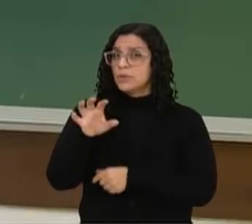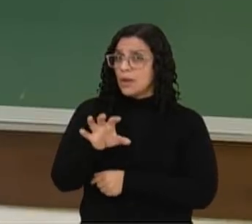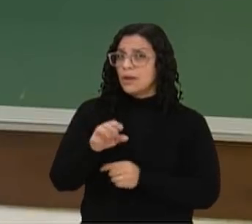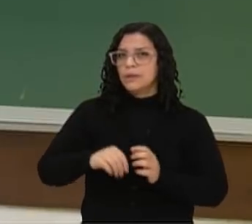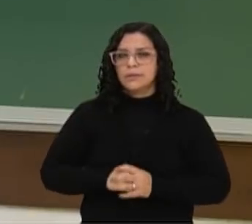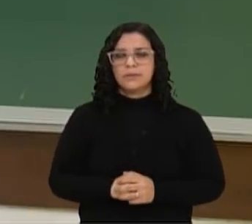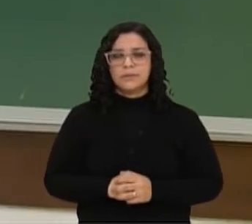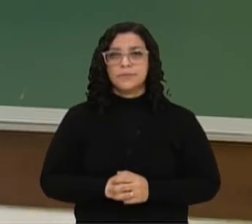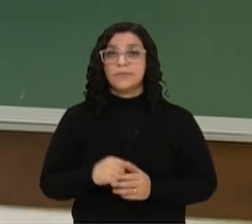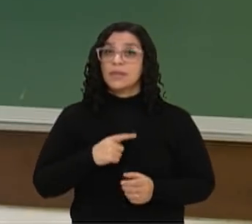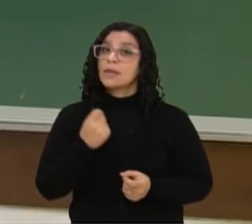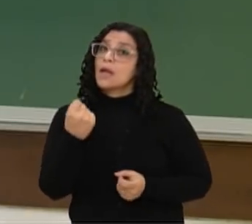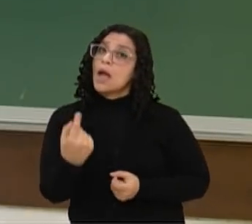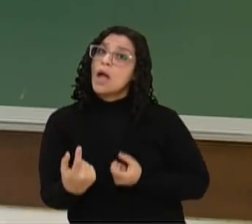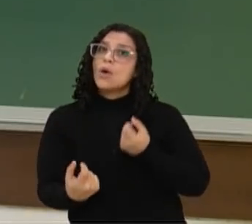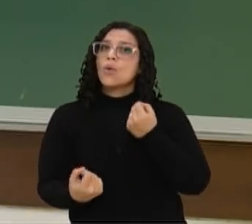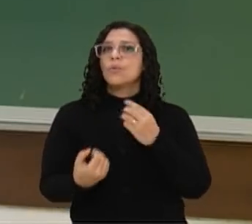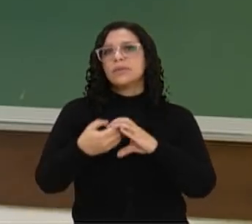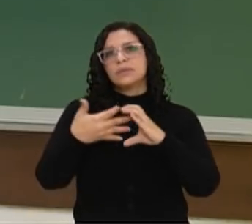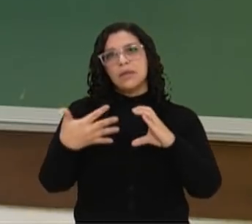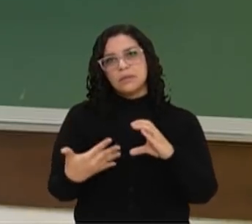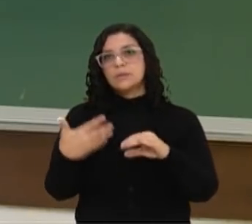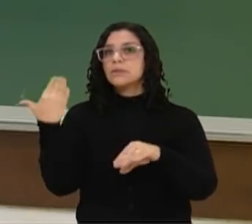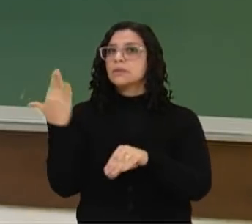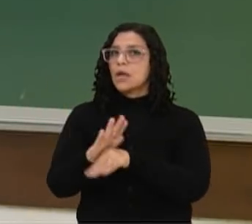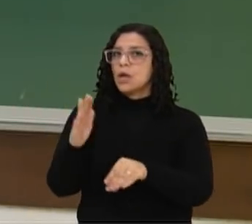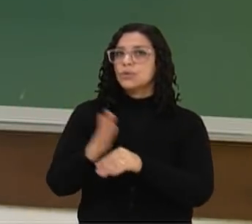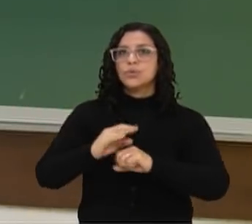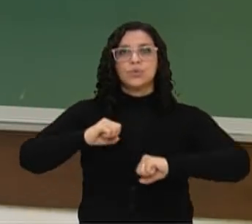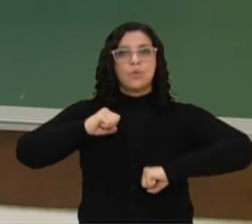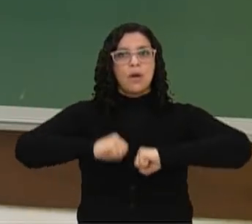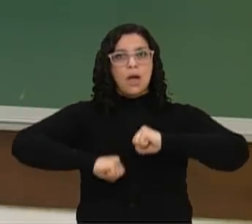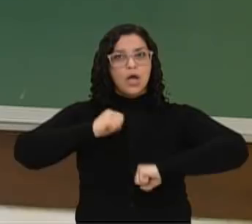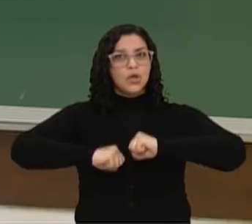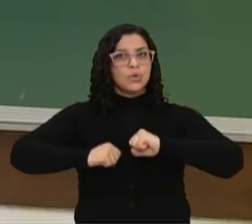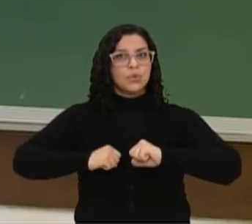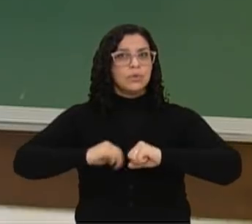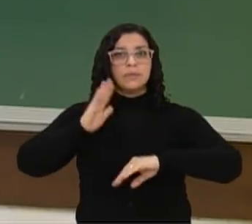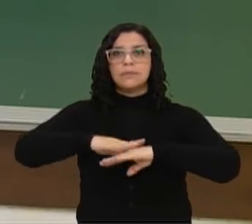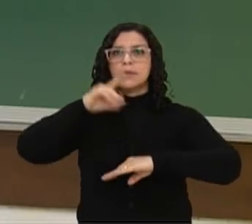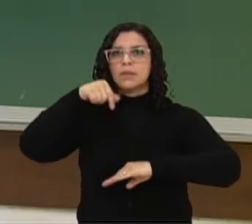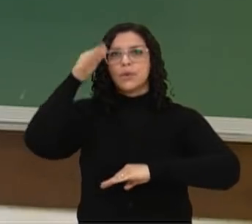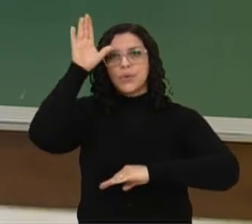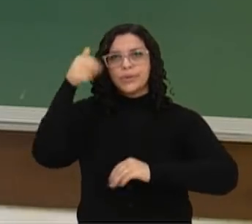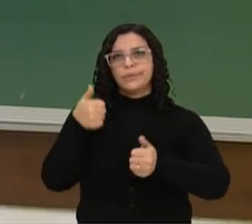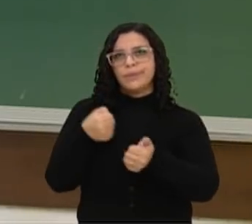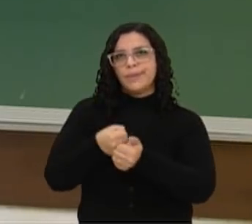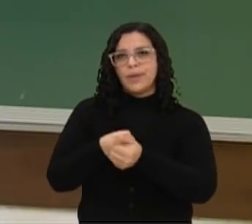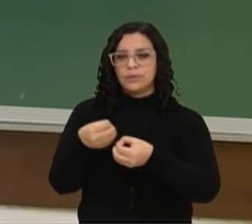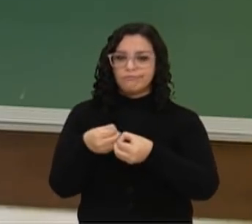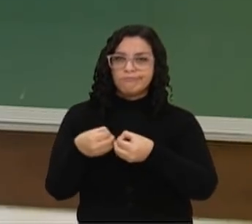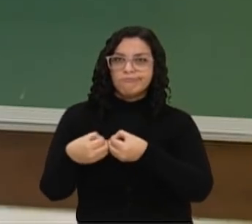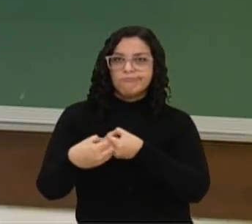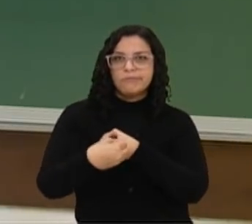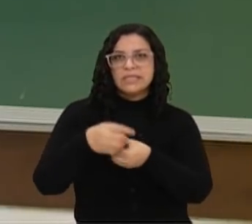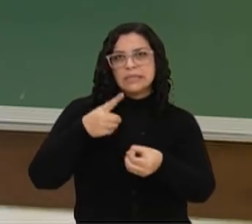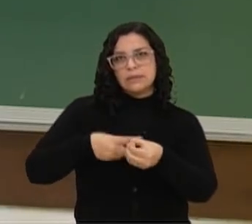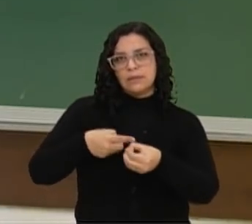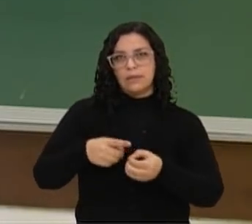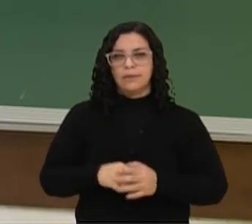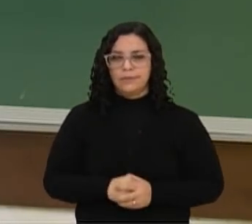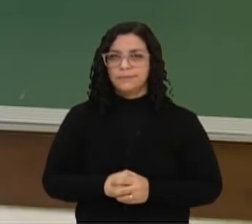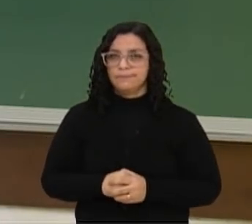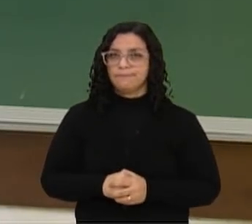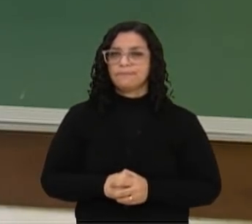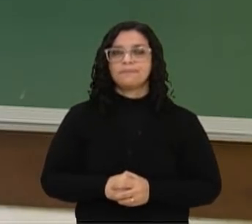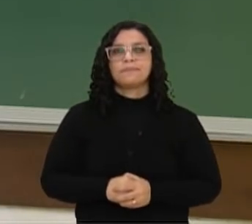de algumas características que favoreceram a instalação dessas indústrias neste espaço geográfico, né, do